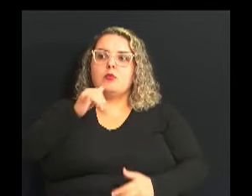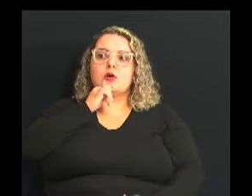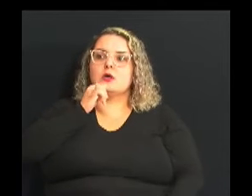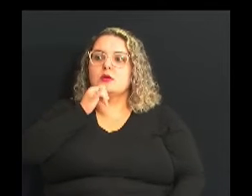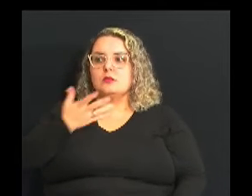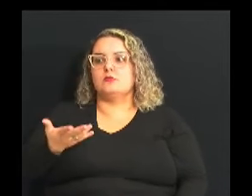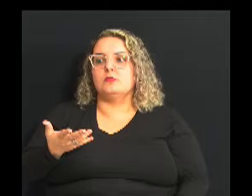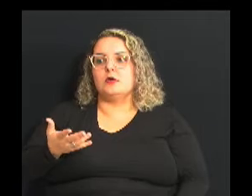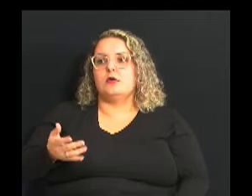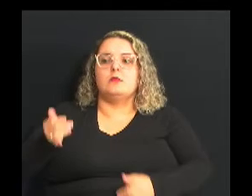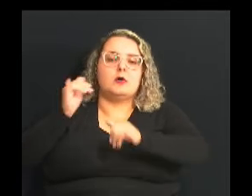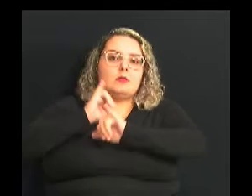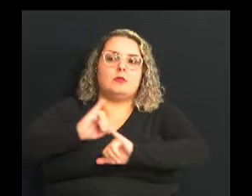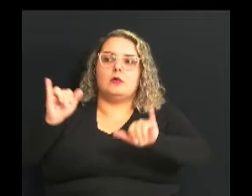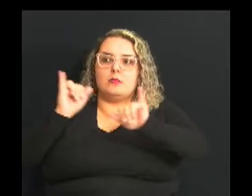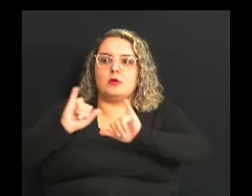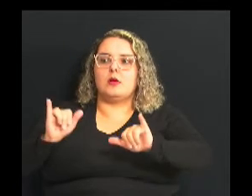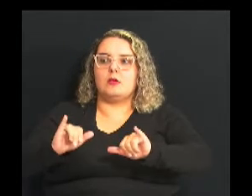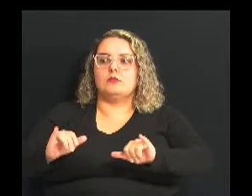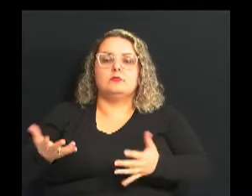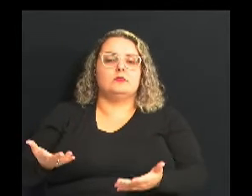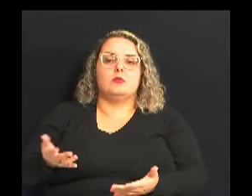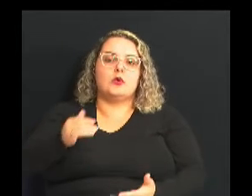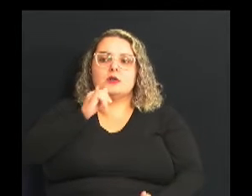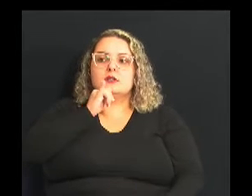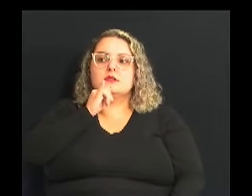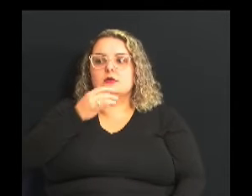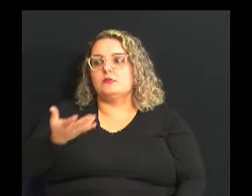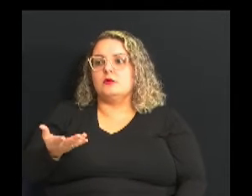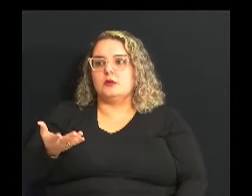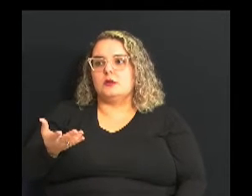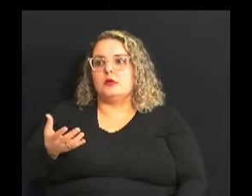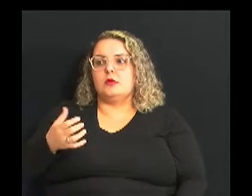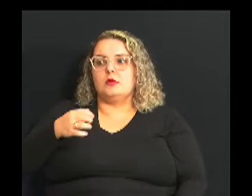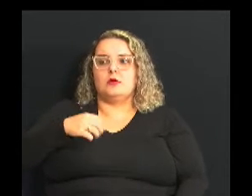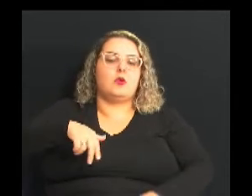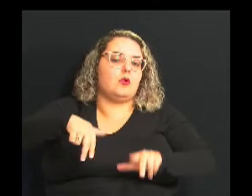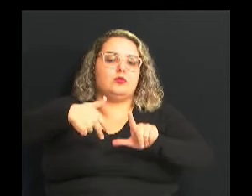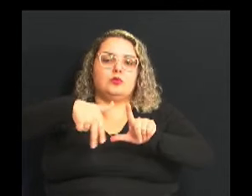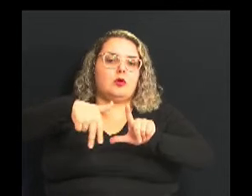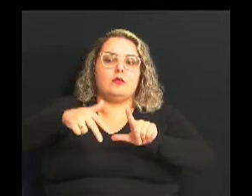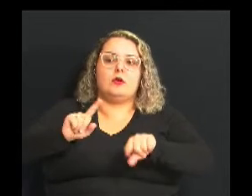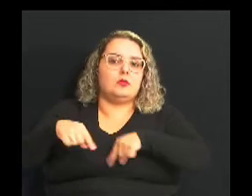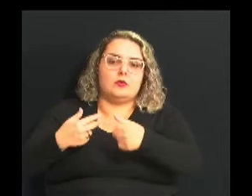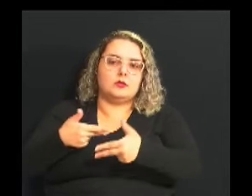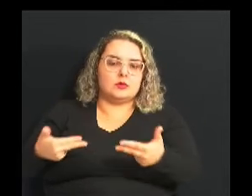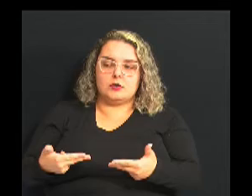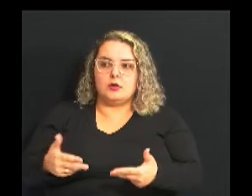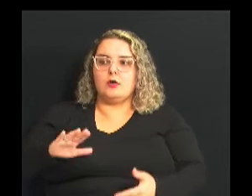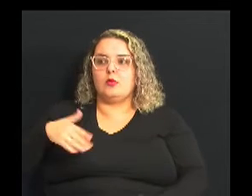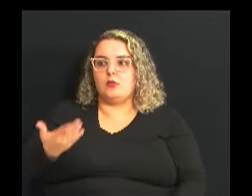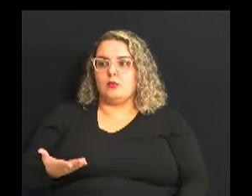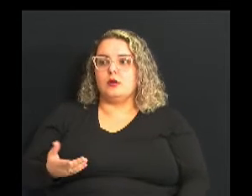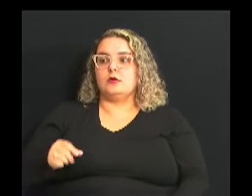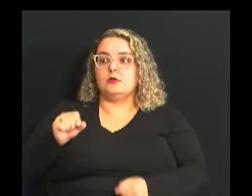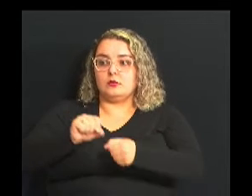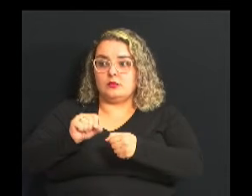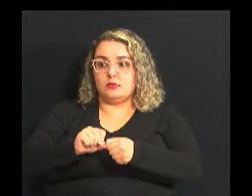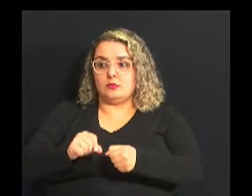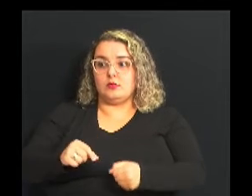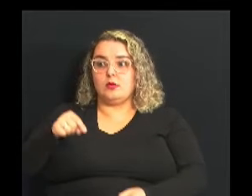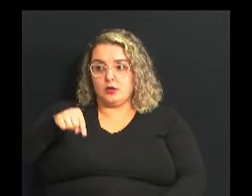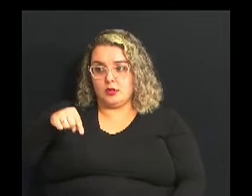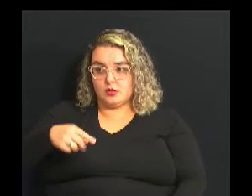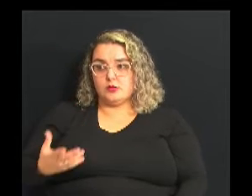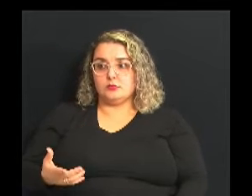uma propaganda, um comercial, para passar a novela ou qualquer coisa do gênero. Então, quando nós estamos cobrindo por exemplo, a nossa cobertura